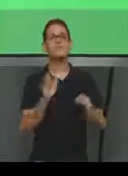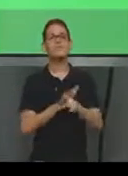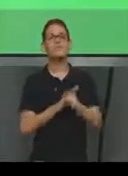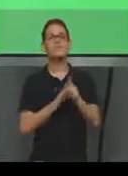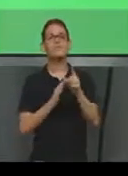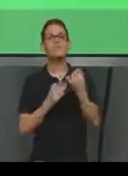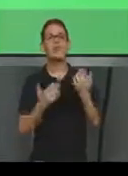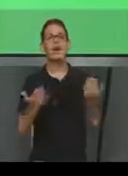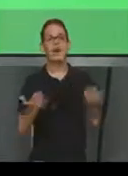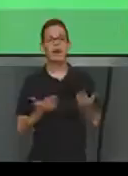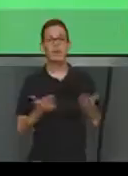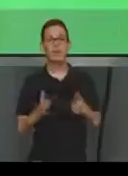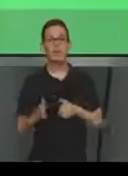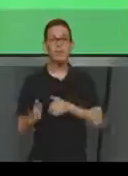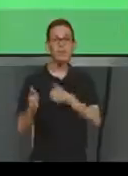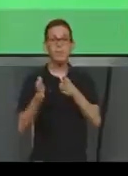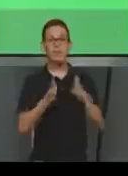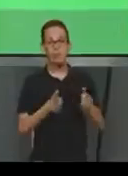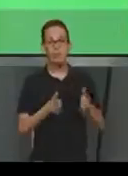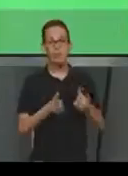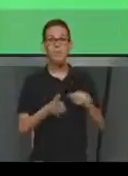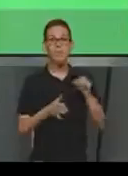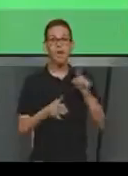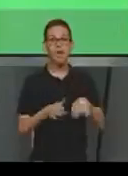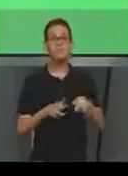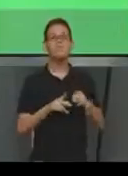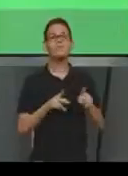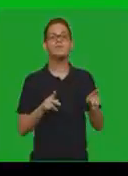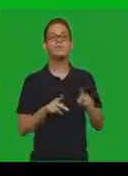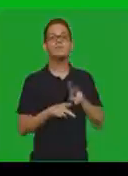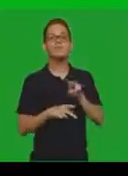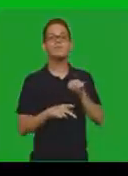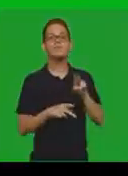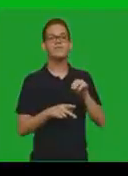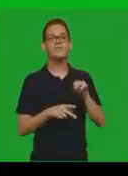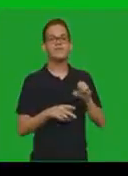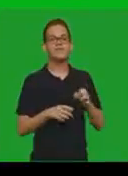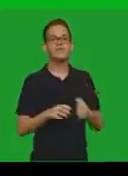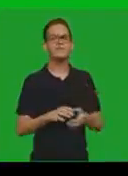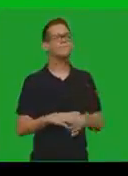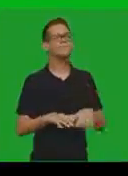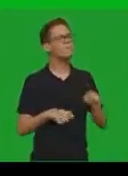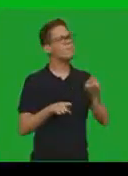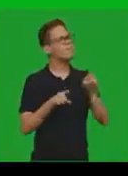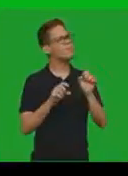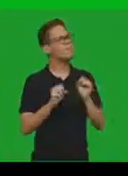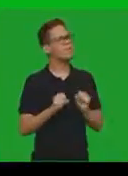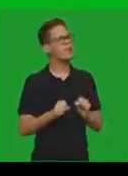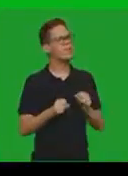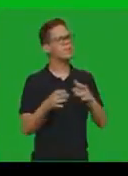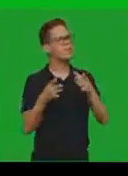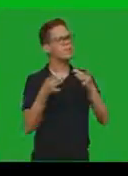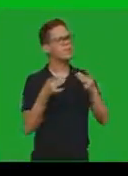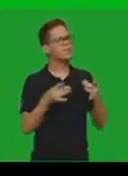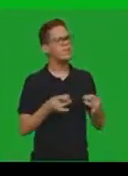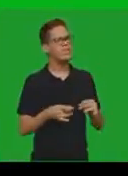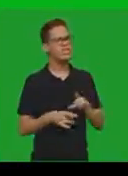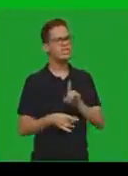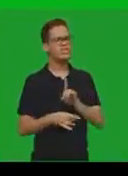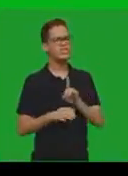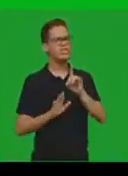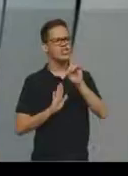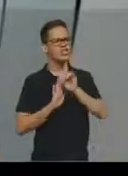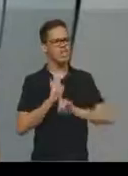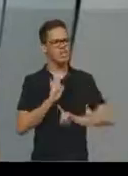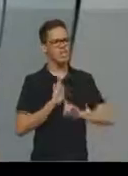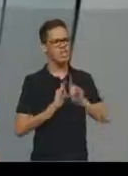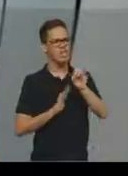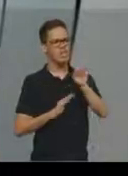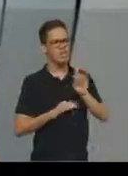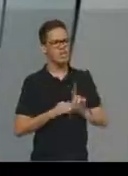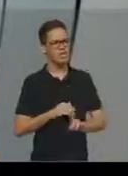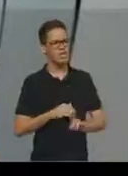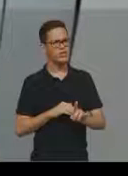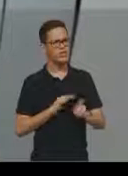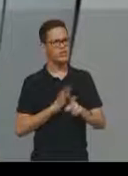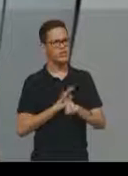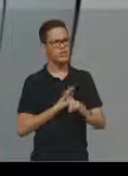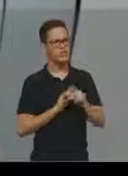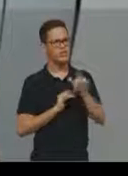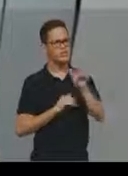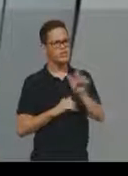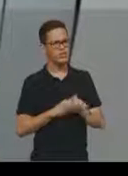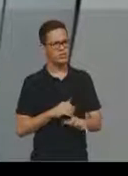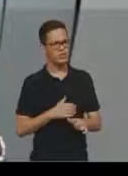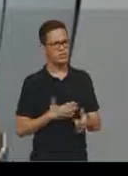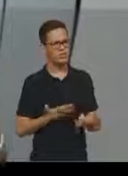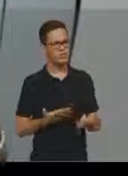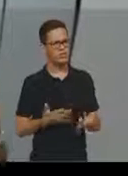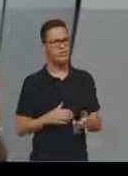pergunta desse bloco é para você, professora. Você pode dar uma definição de direitos civis? Então vamos lá, né?